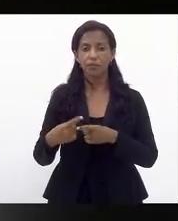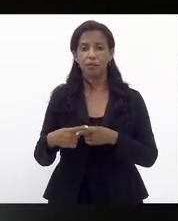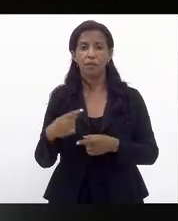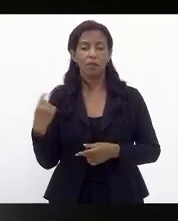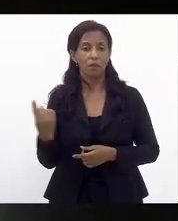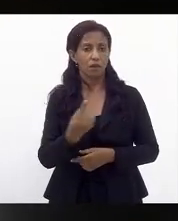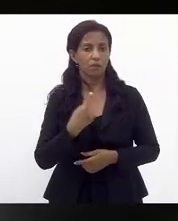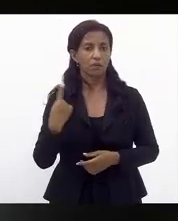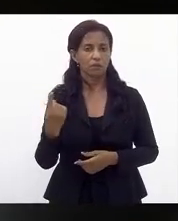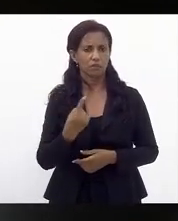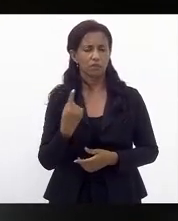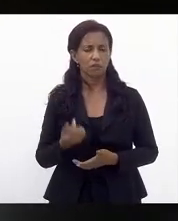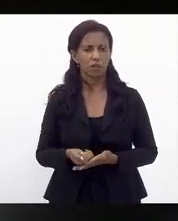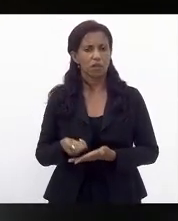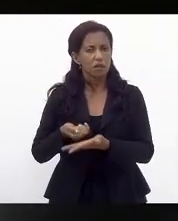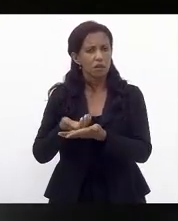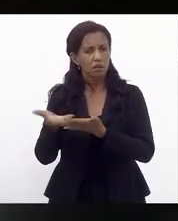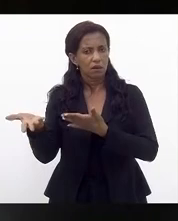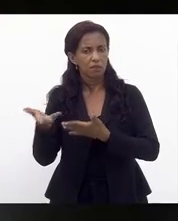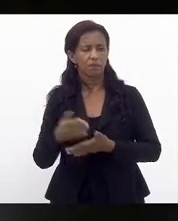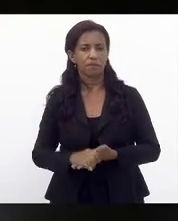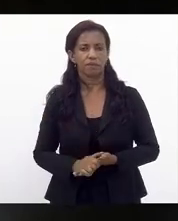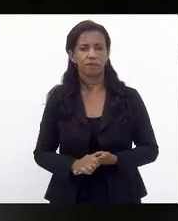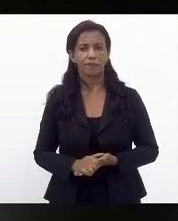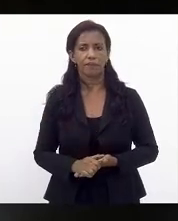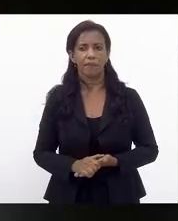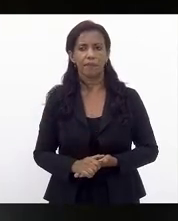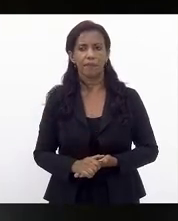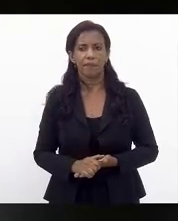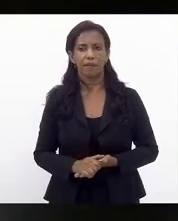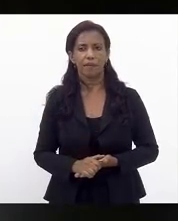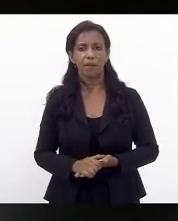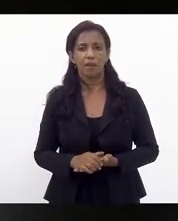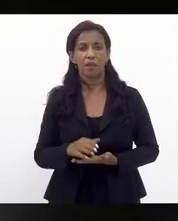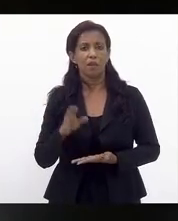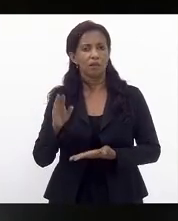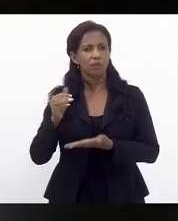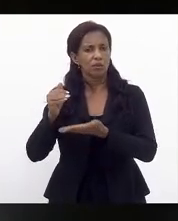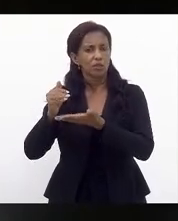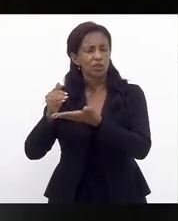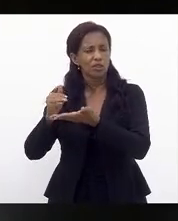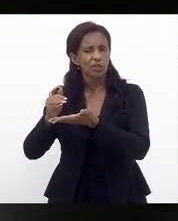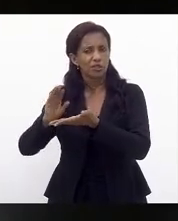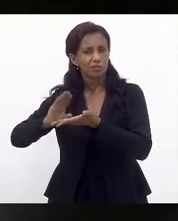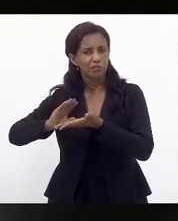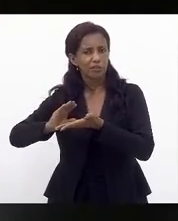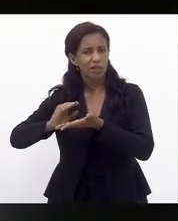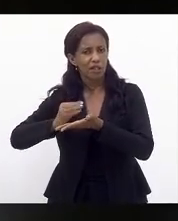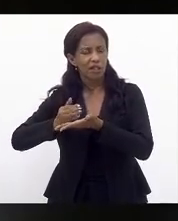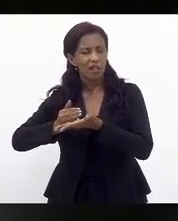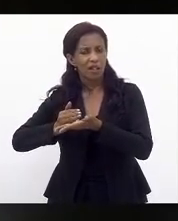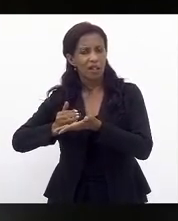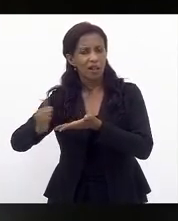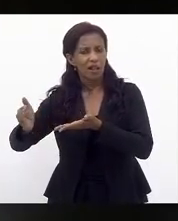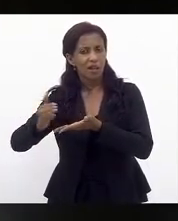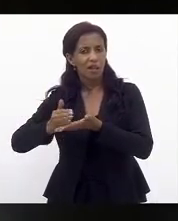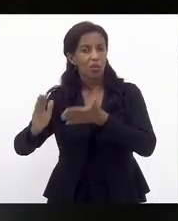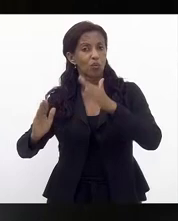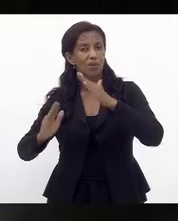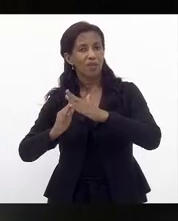nós remetemos a questão das exceções na lei do